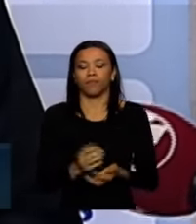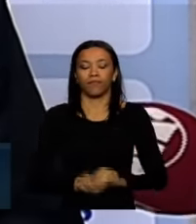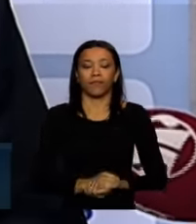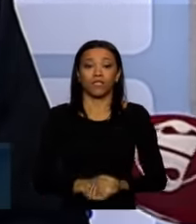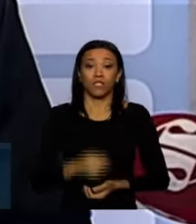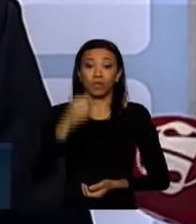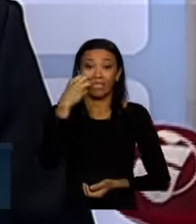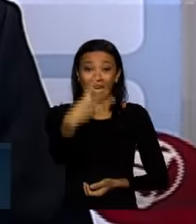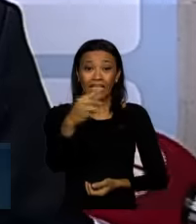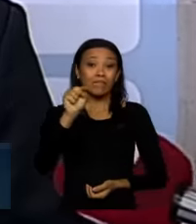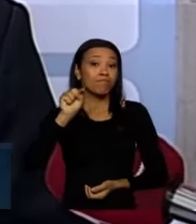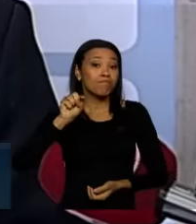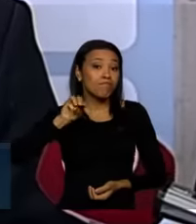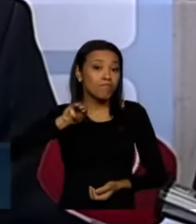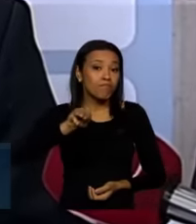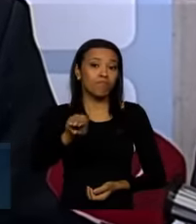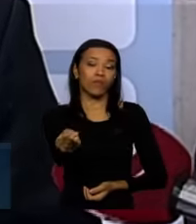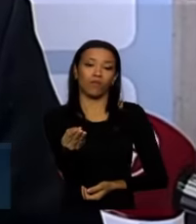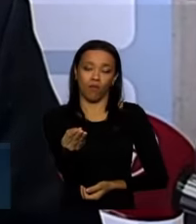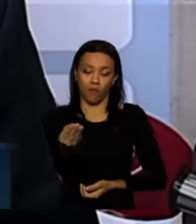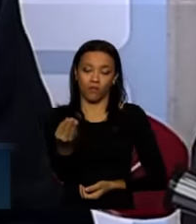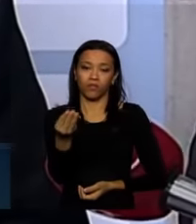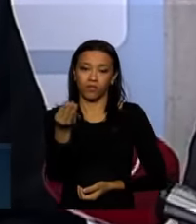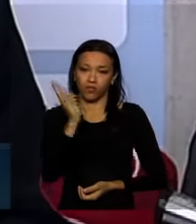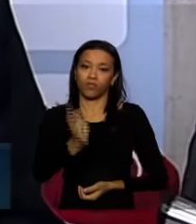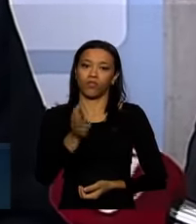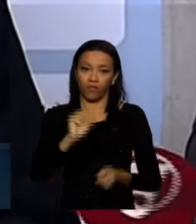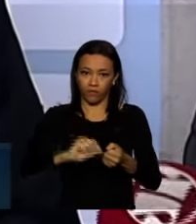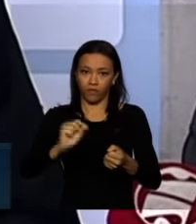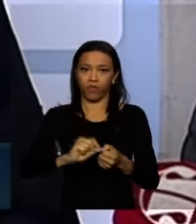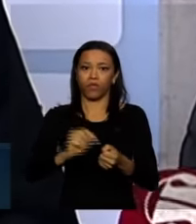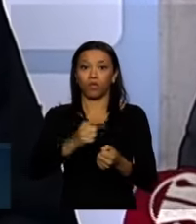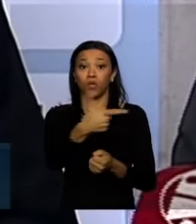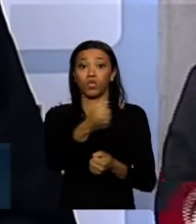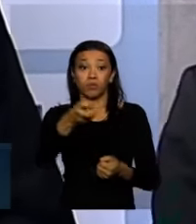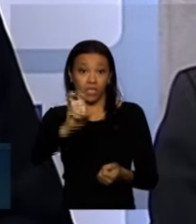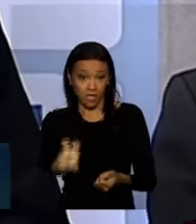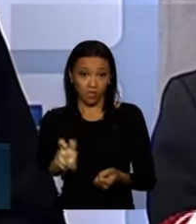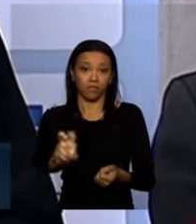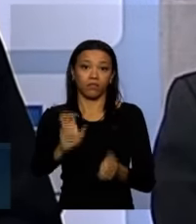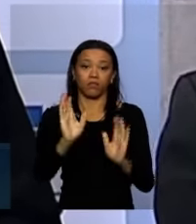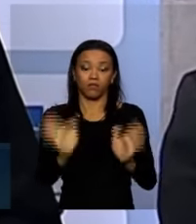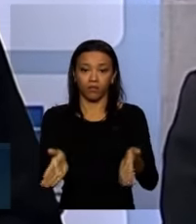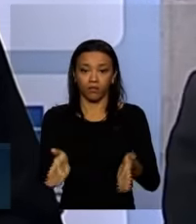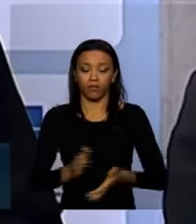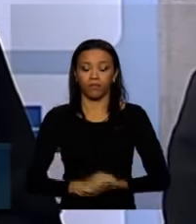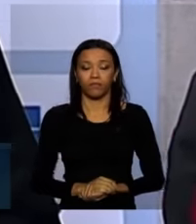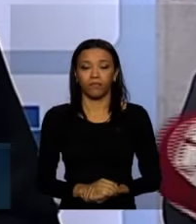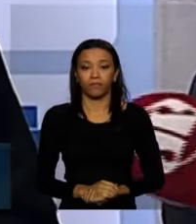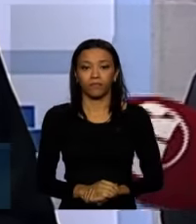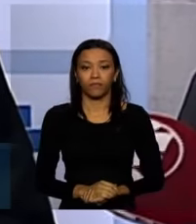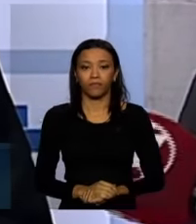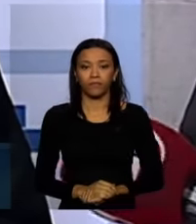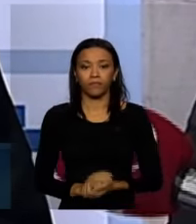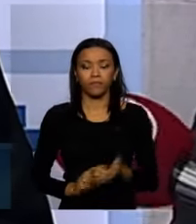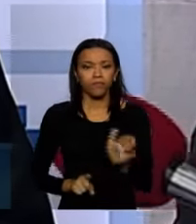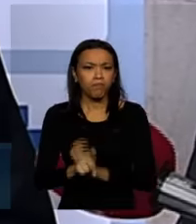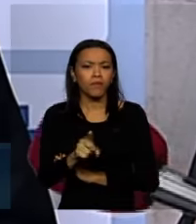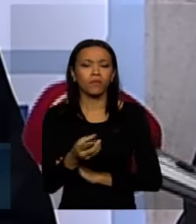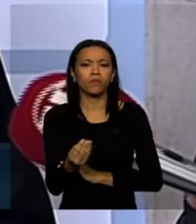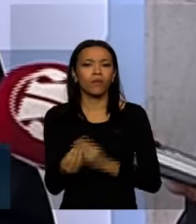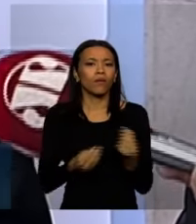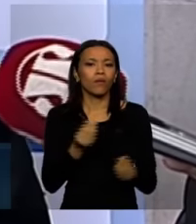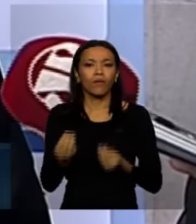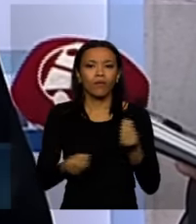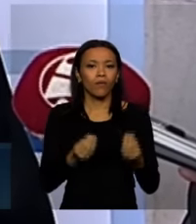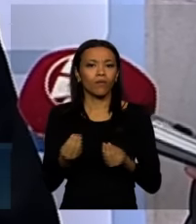milhões de testes rápidos já realizados em 2015 as negociações cpmf senhor tá acompanhando como é que o senhor